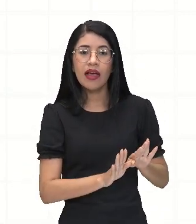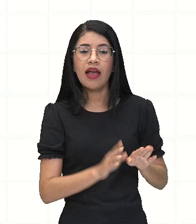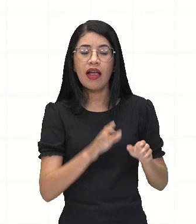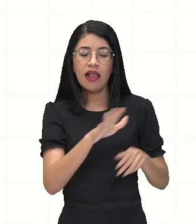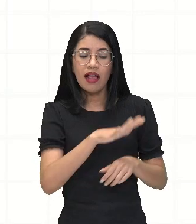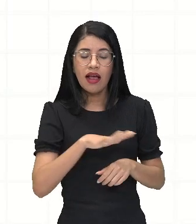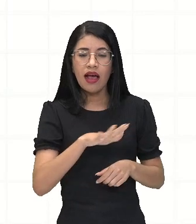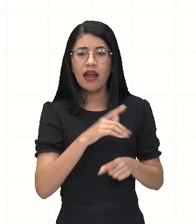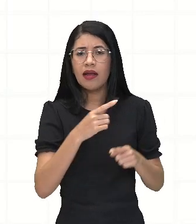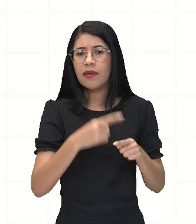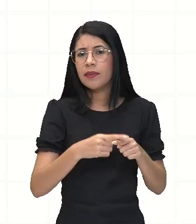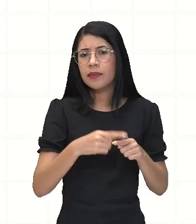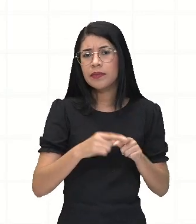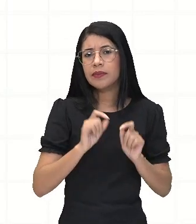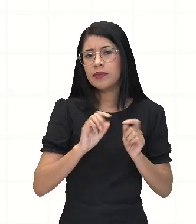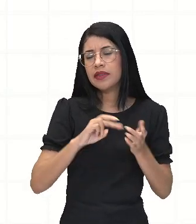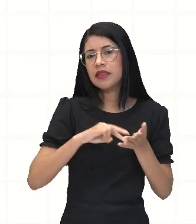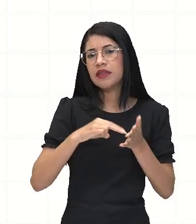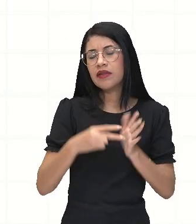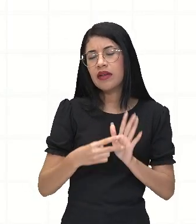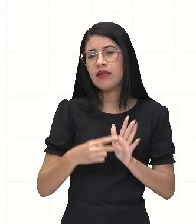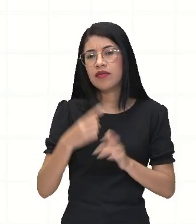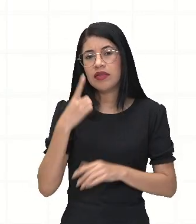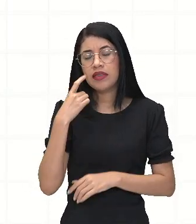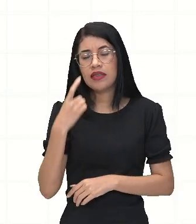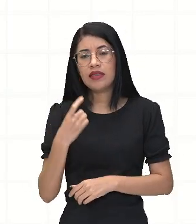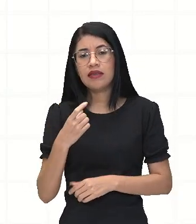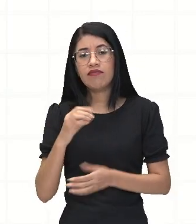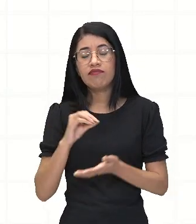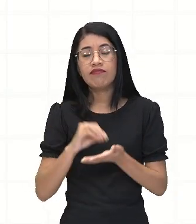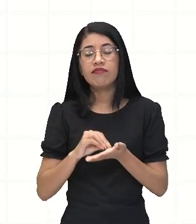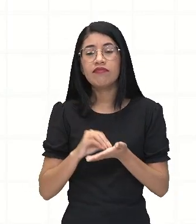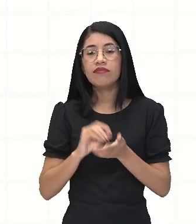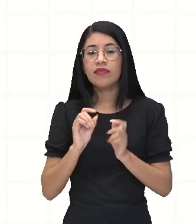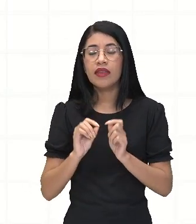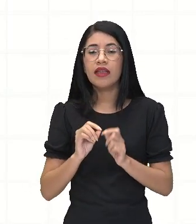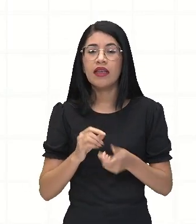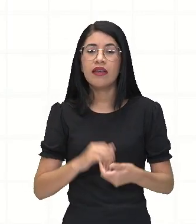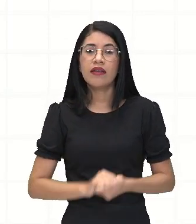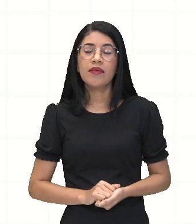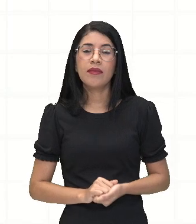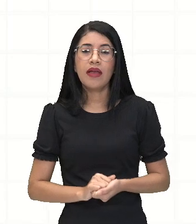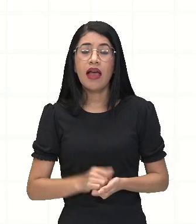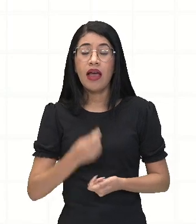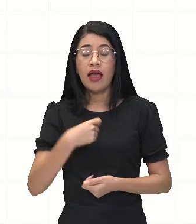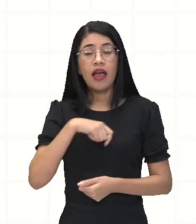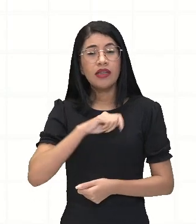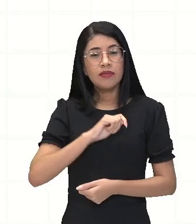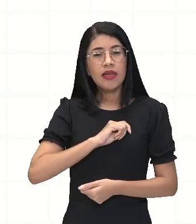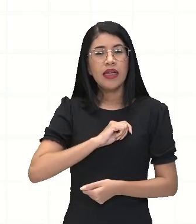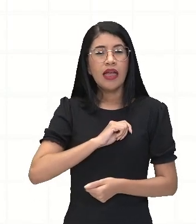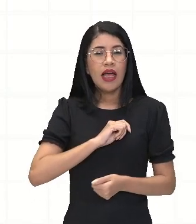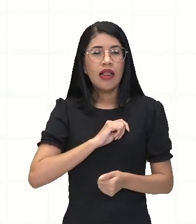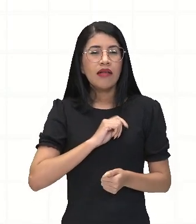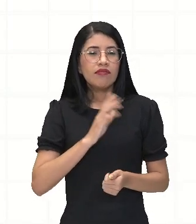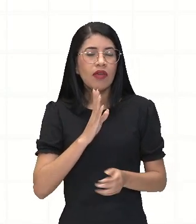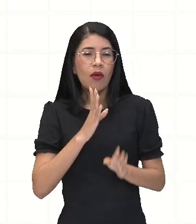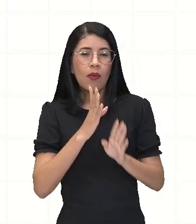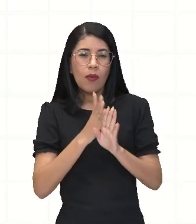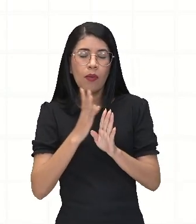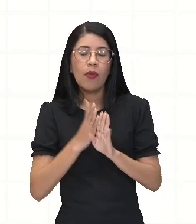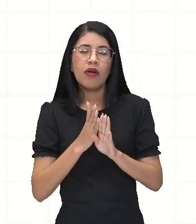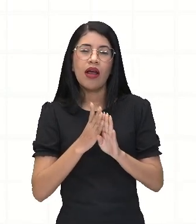falta de interesse inicial? Porque a Espanha, logo que ela entra em contato com as